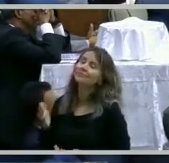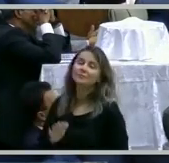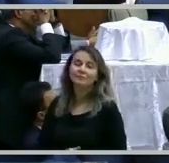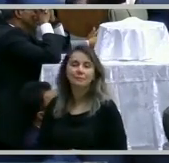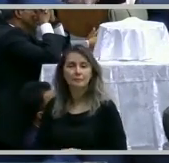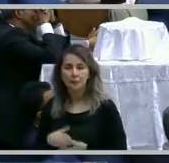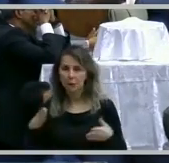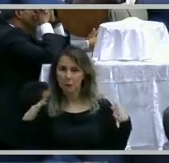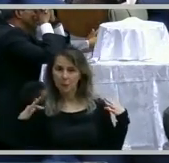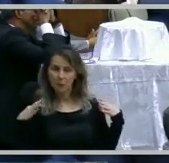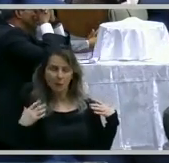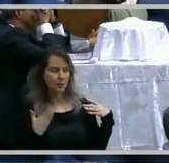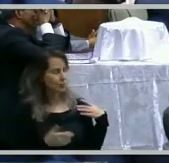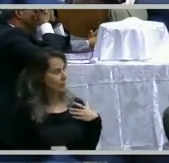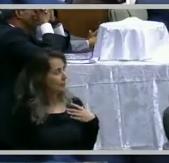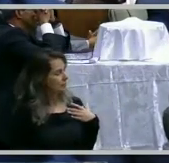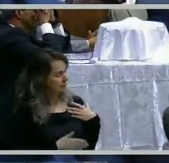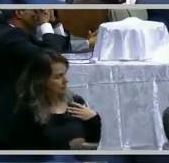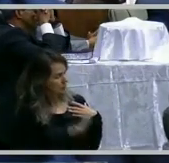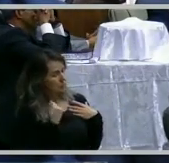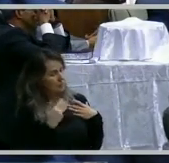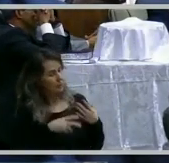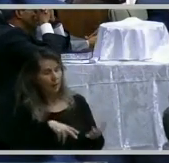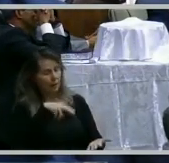Aí eu chego e digo assim, levanta-te.